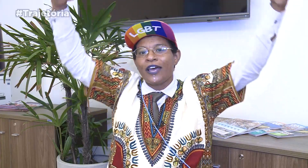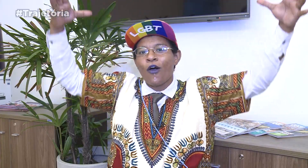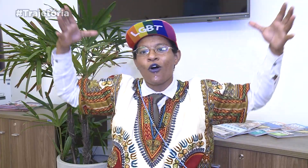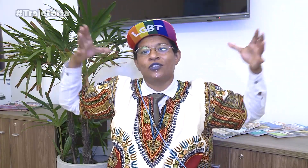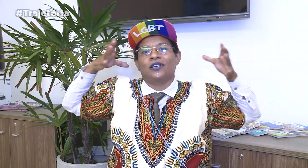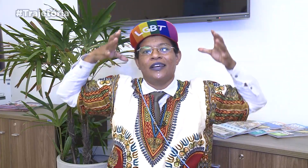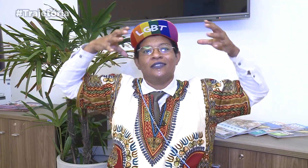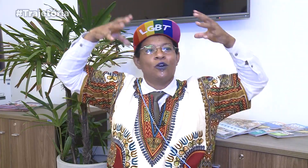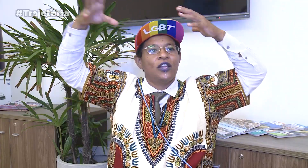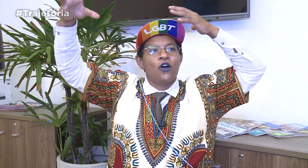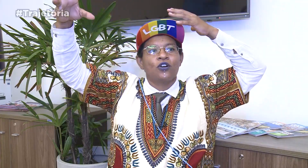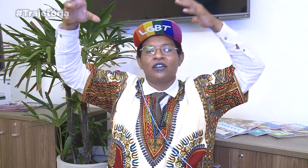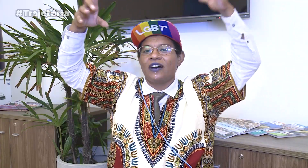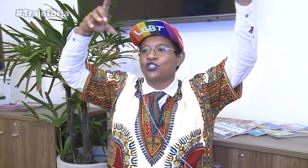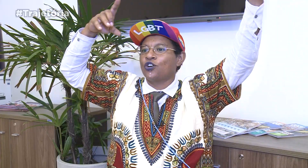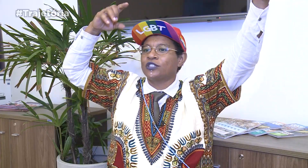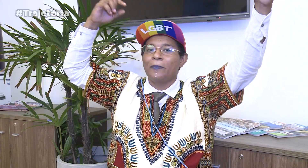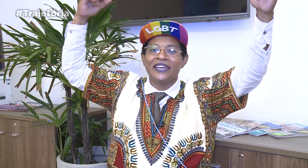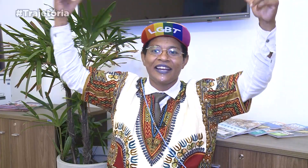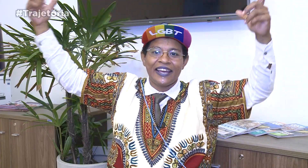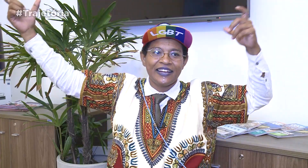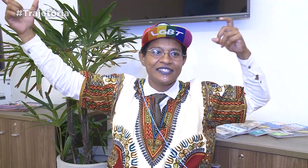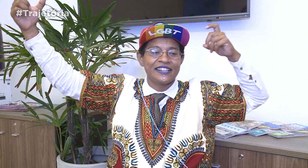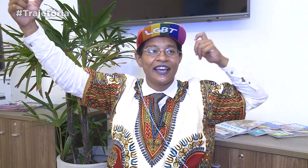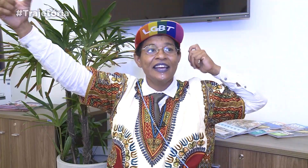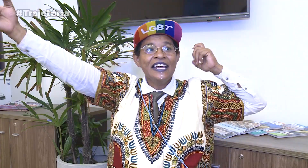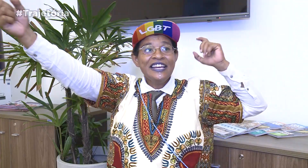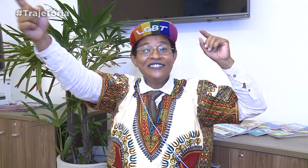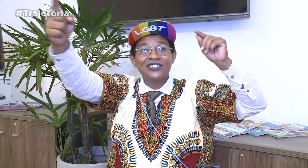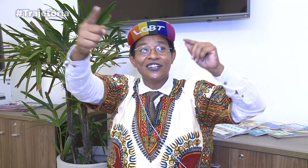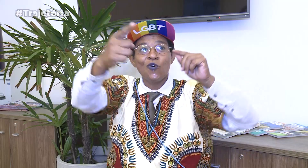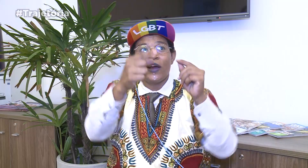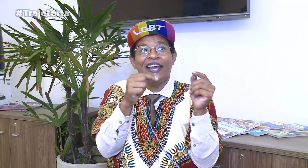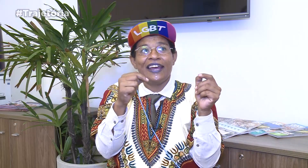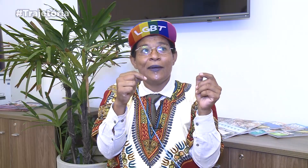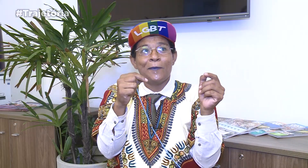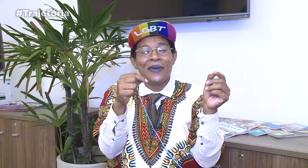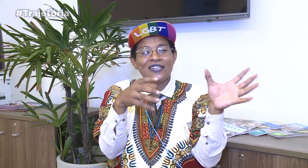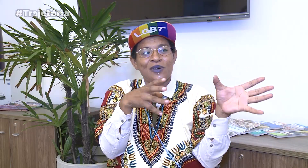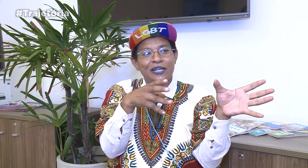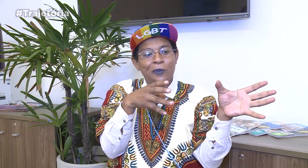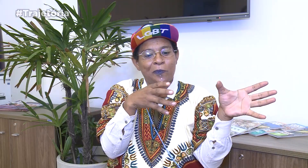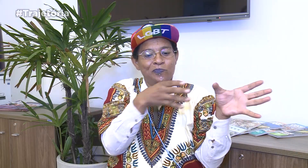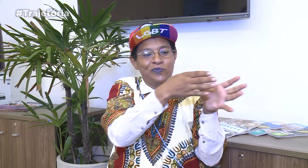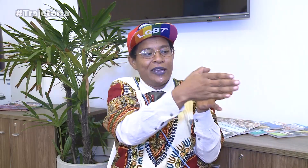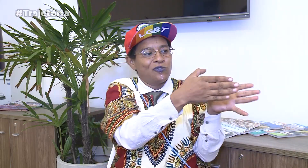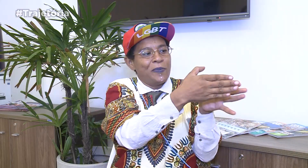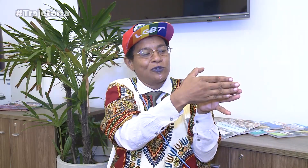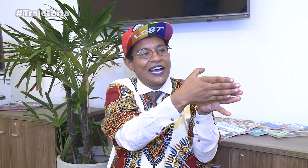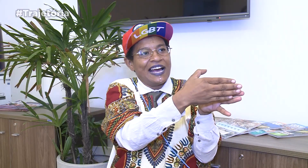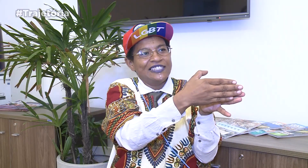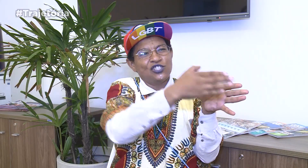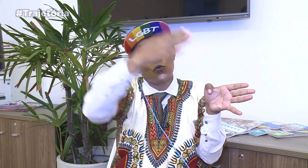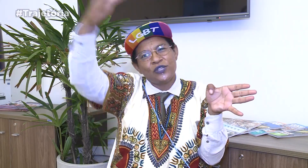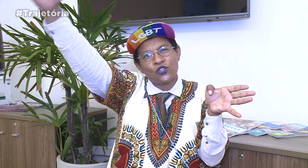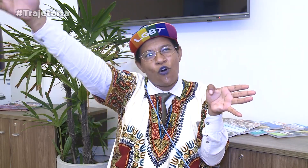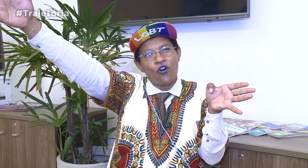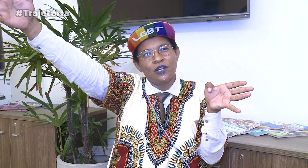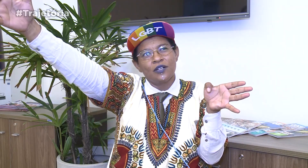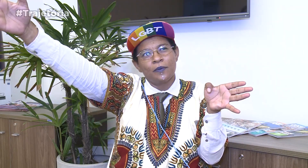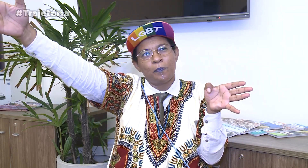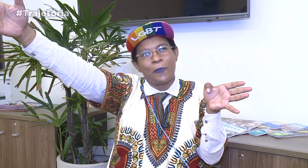entre a Aldeota, né? Entre a Aldeota, Vajota, Meireles, né? Então, mesmo ali, né, no Beco da Galinha, tinha